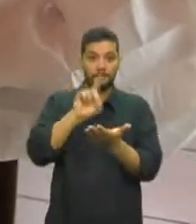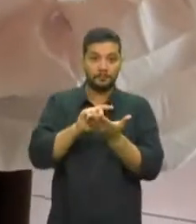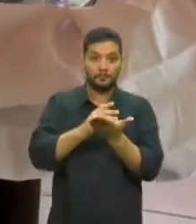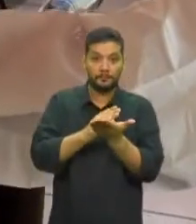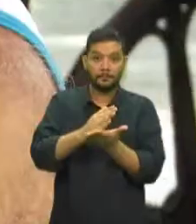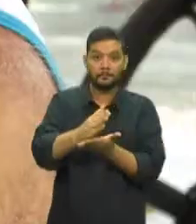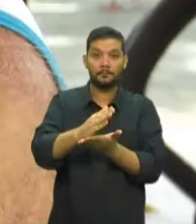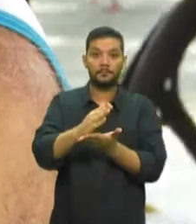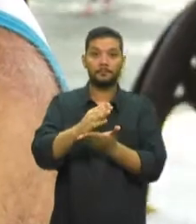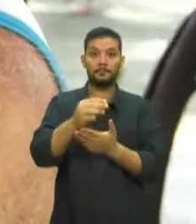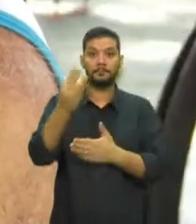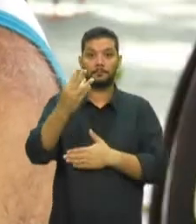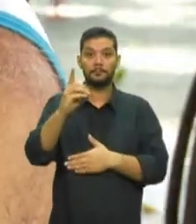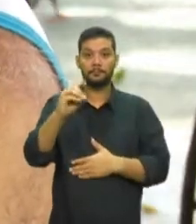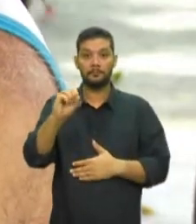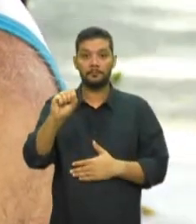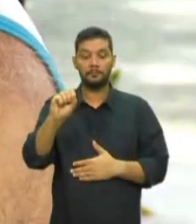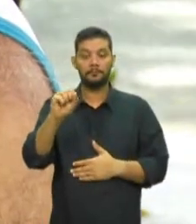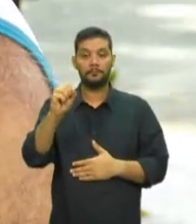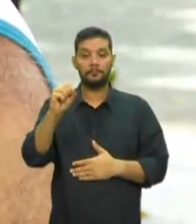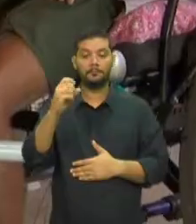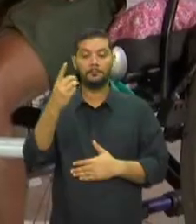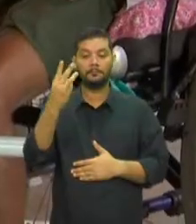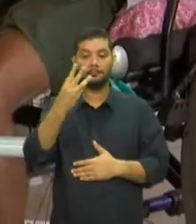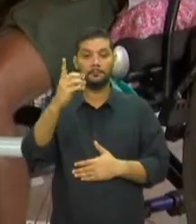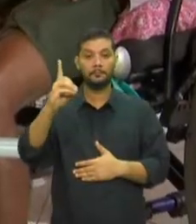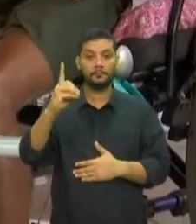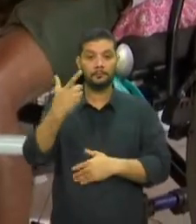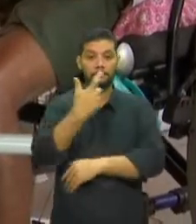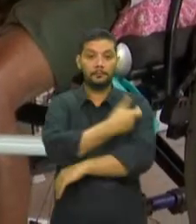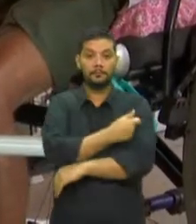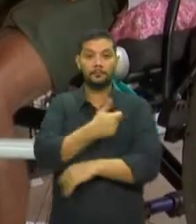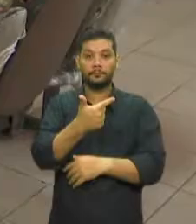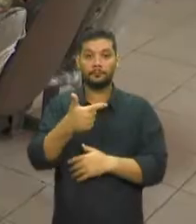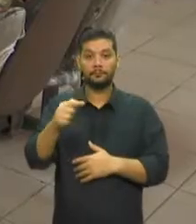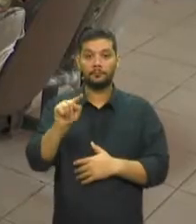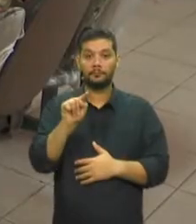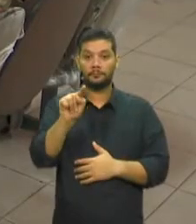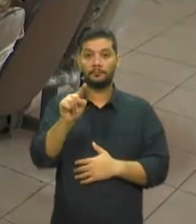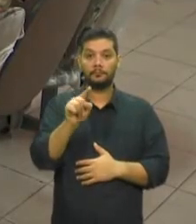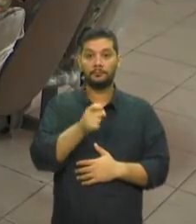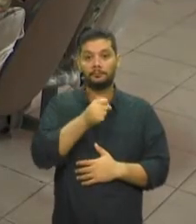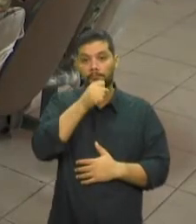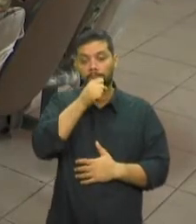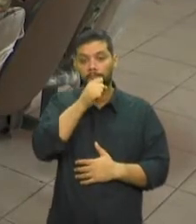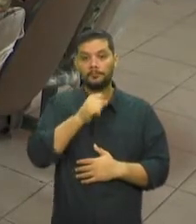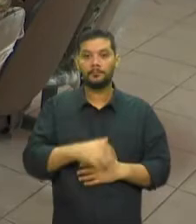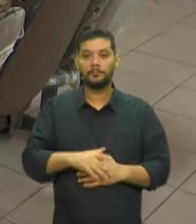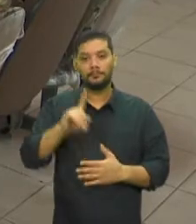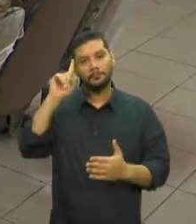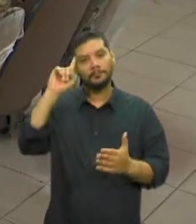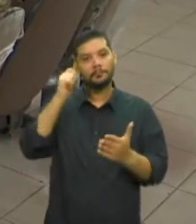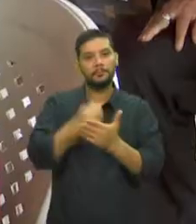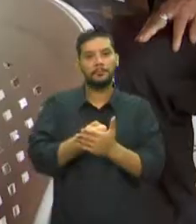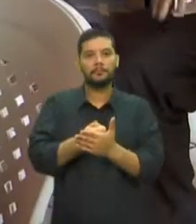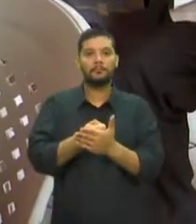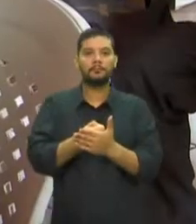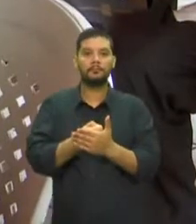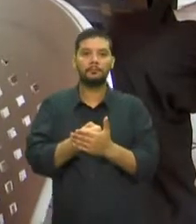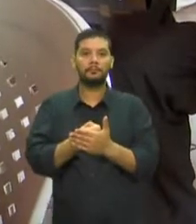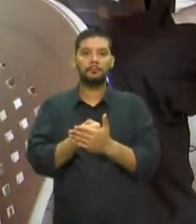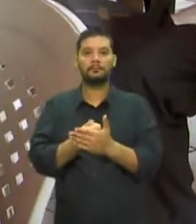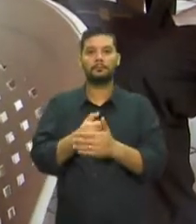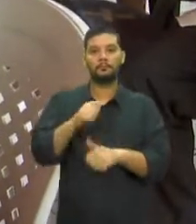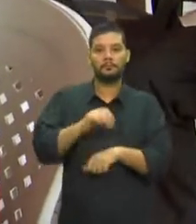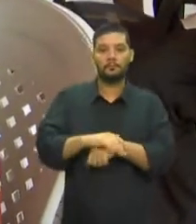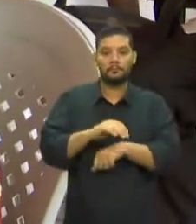terceira dose, a expectativa é atender mais de 27 mil idosos. A decisão de aplicar a terceira dose foi determinada